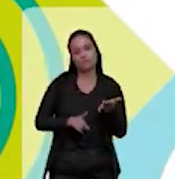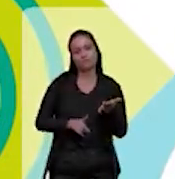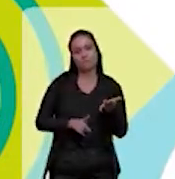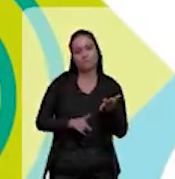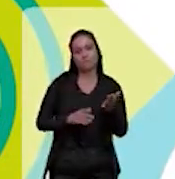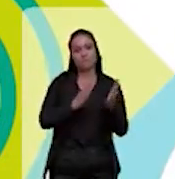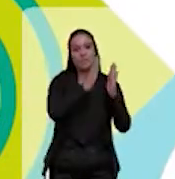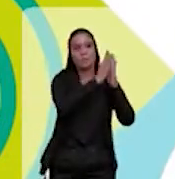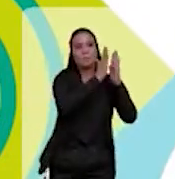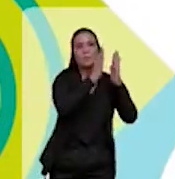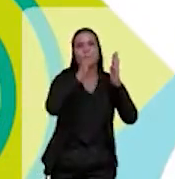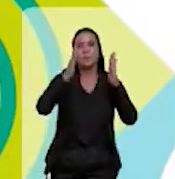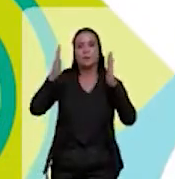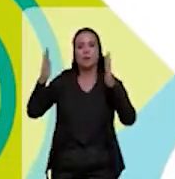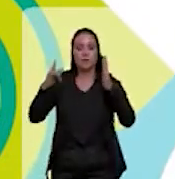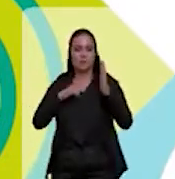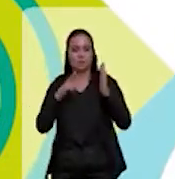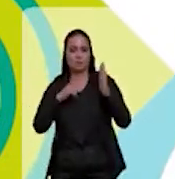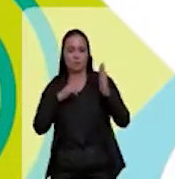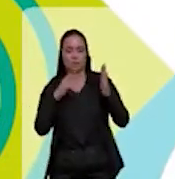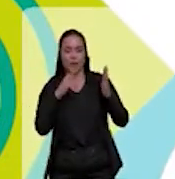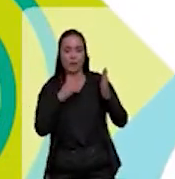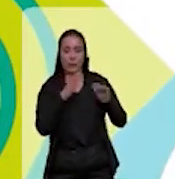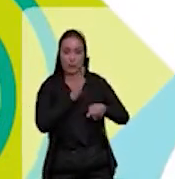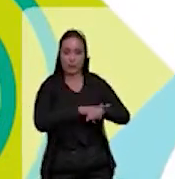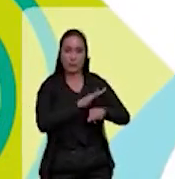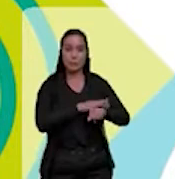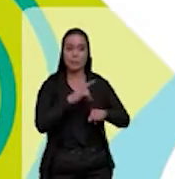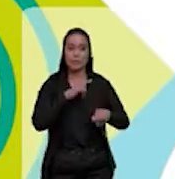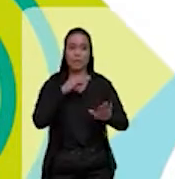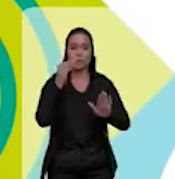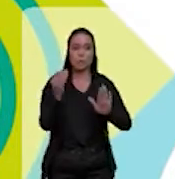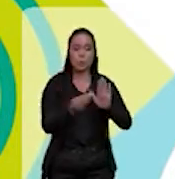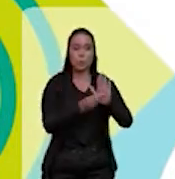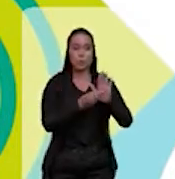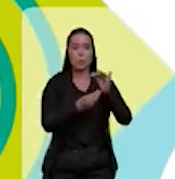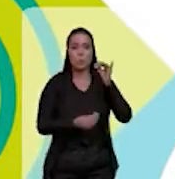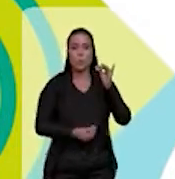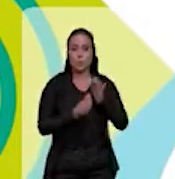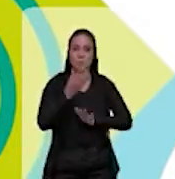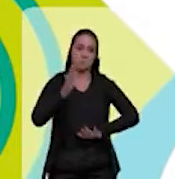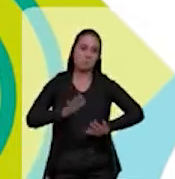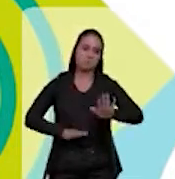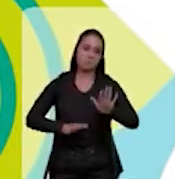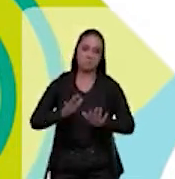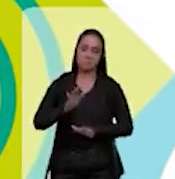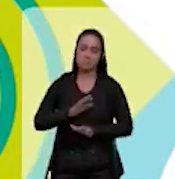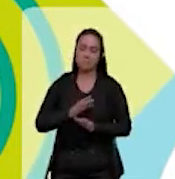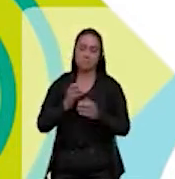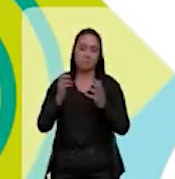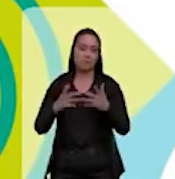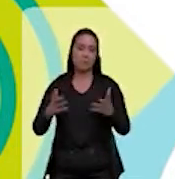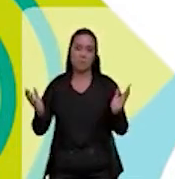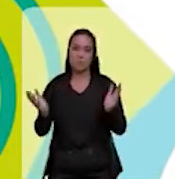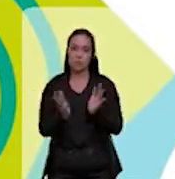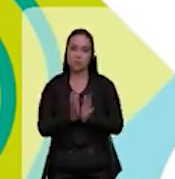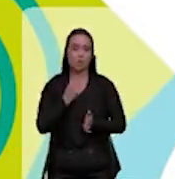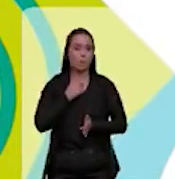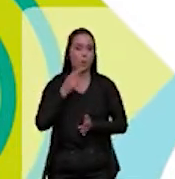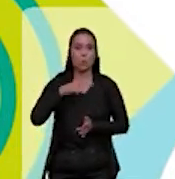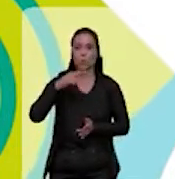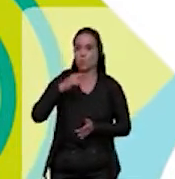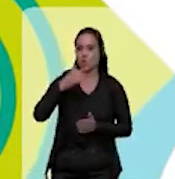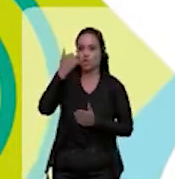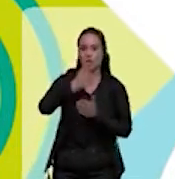uma biblioteca ao tempo que deve ser Concebida como o elenco de obras por alguma razão Reunidas não pode